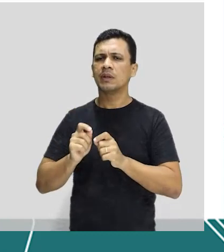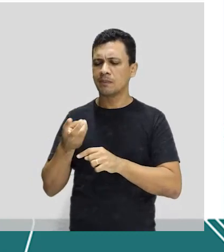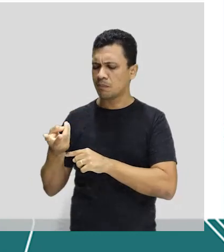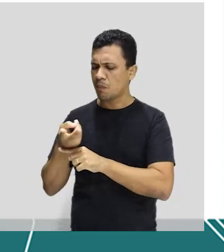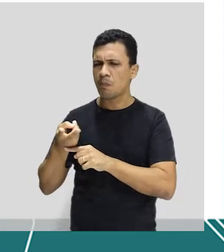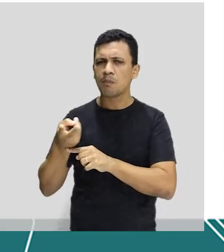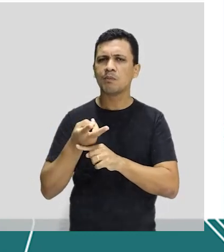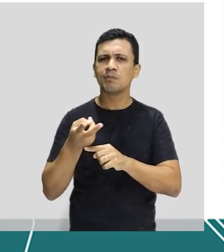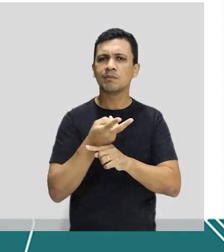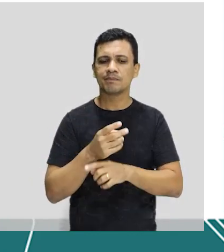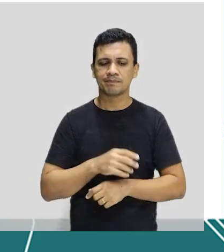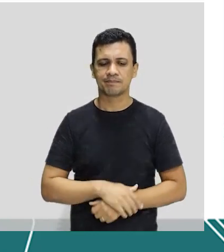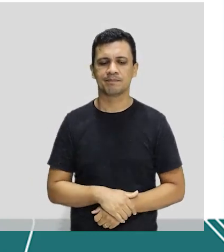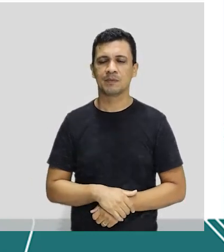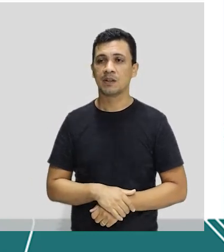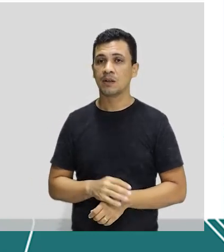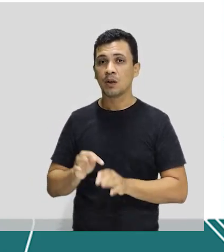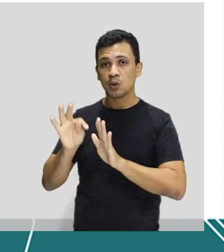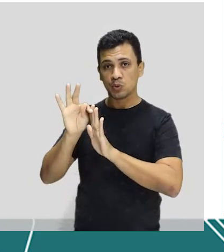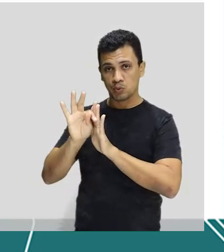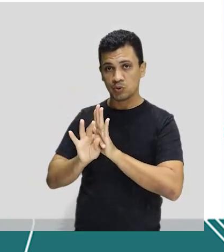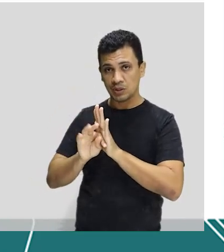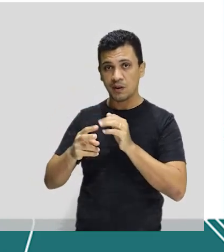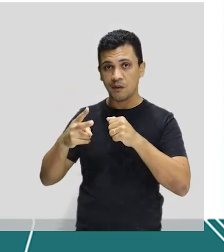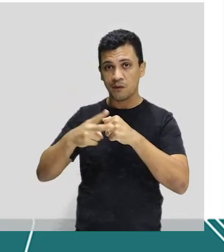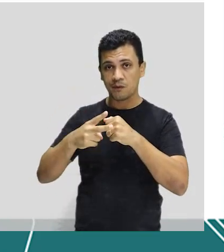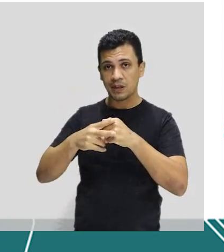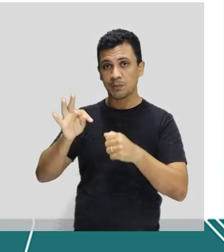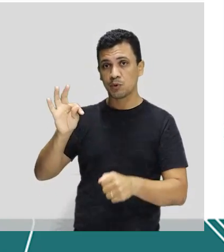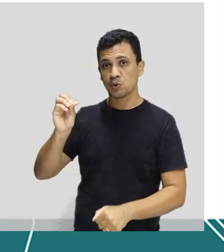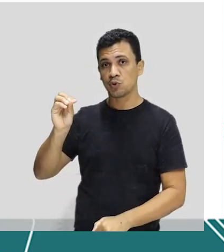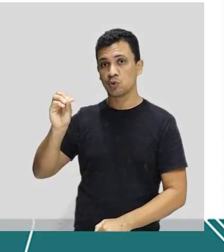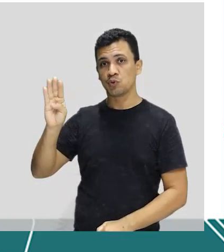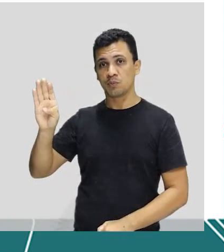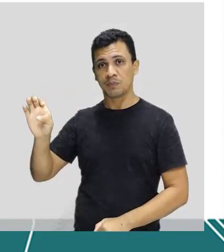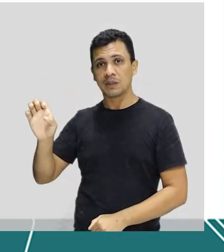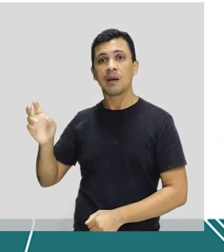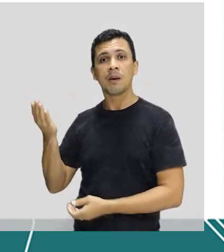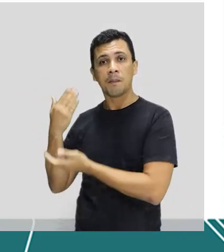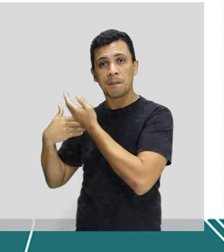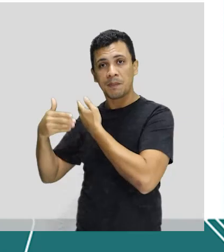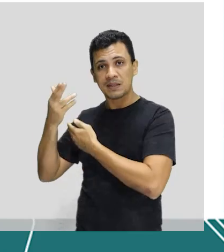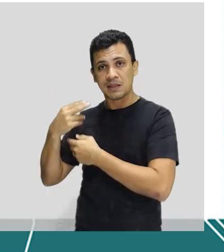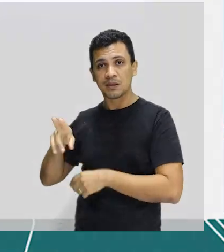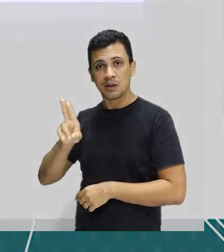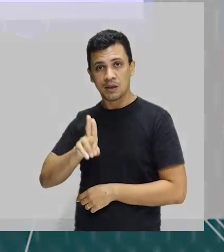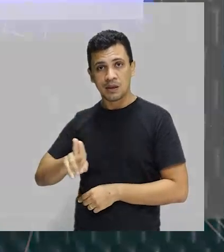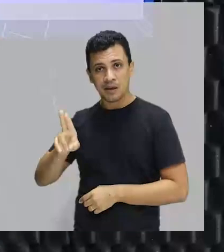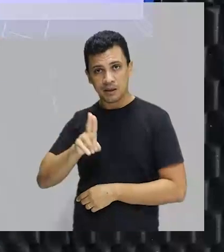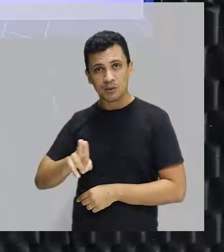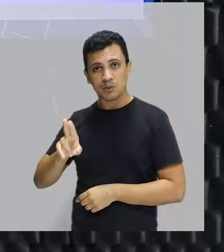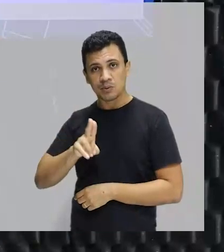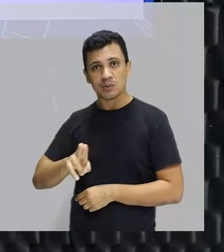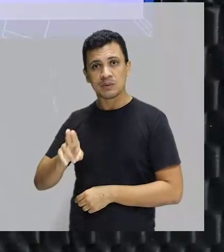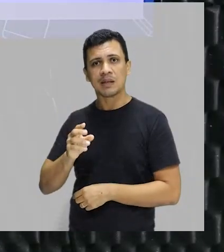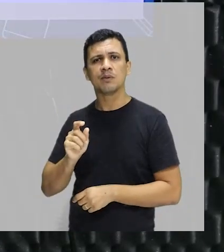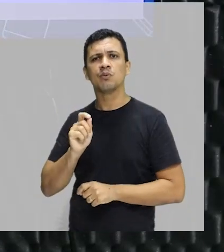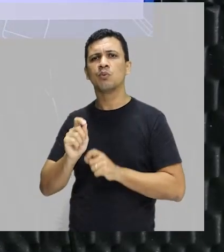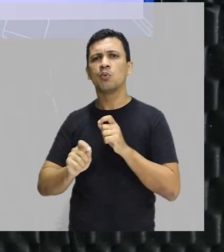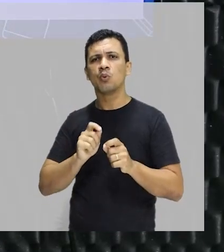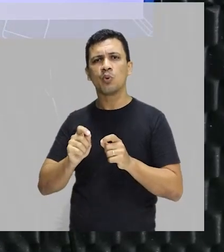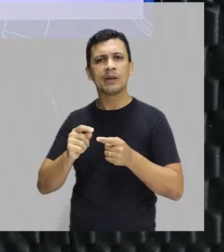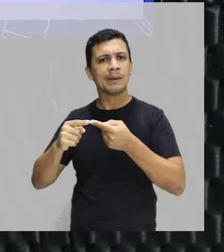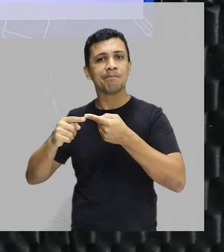procurar? No texto acima, o verbo to be no passado é utilizado para estas situações,